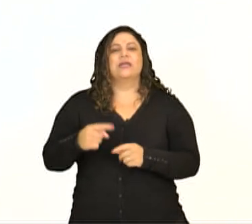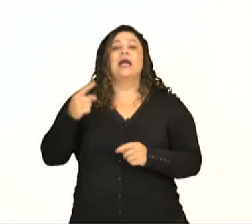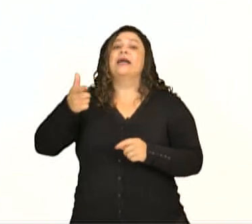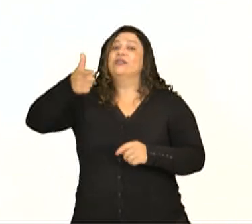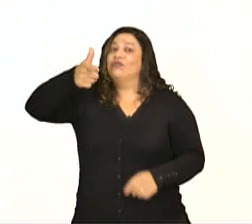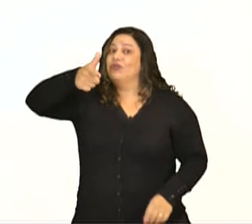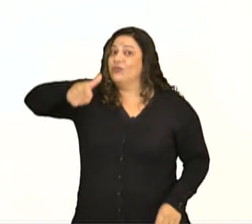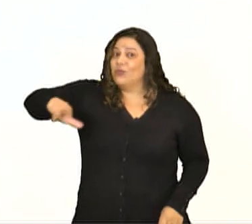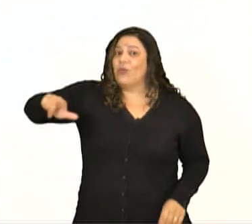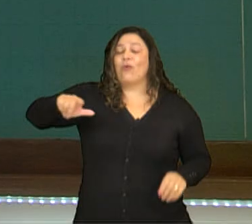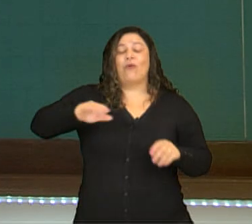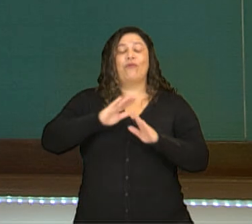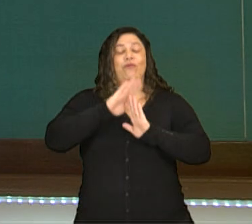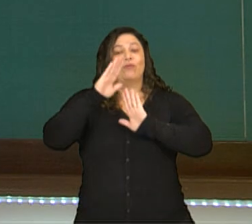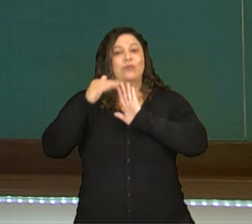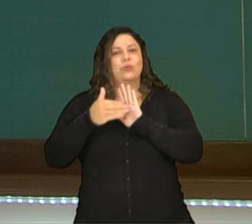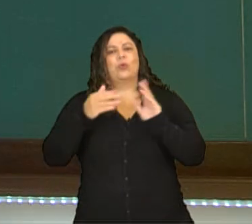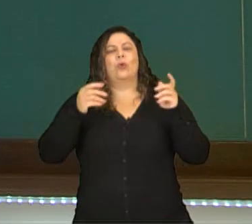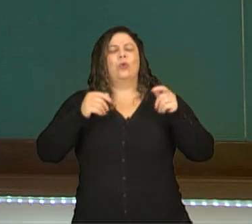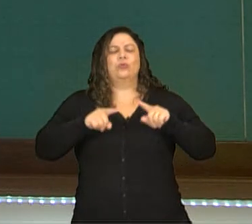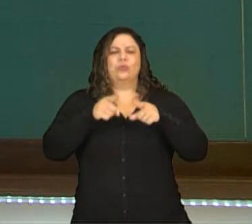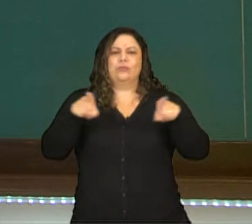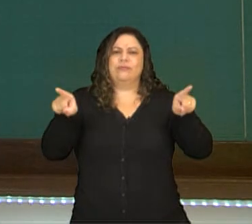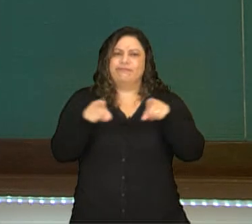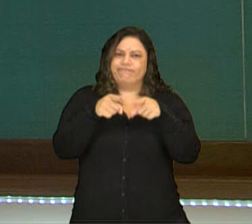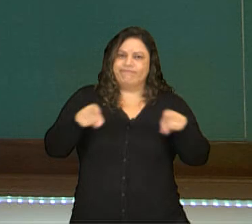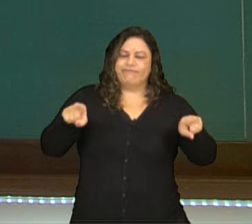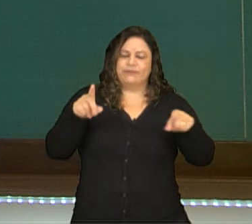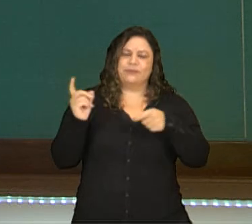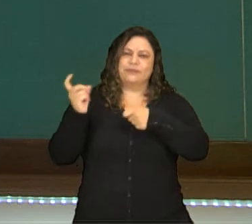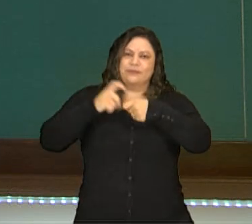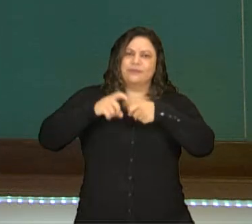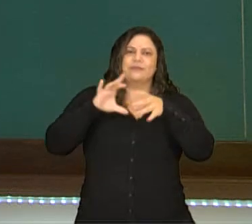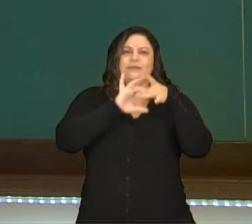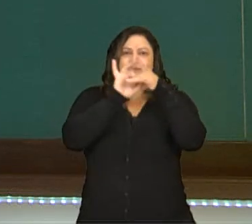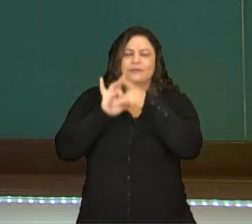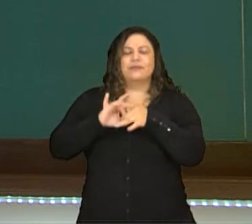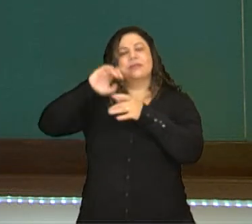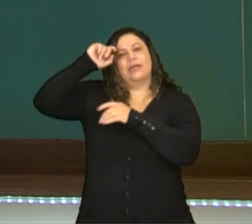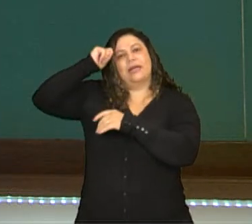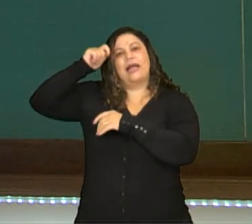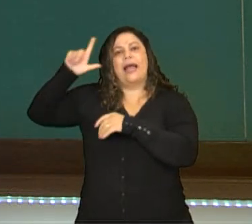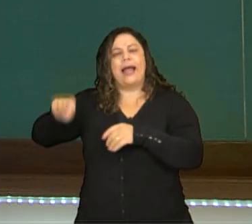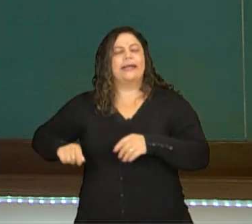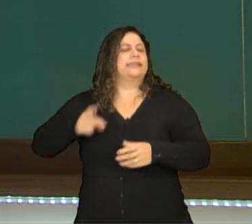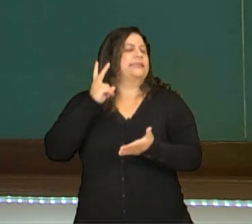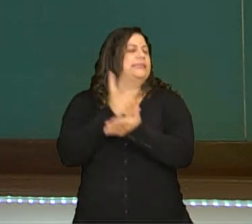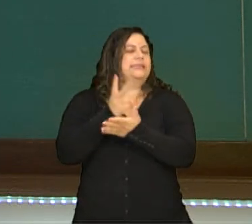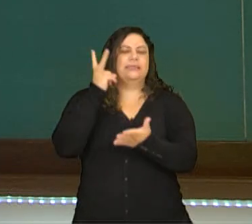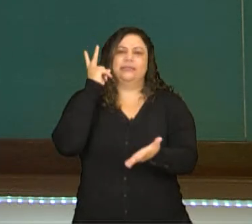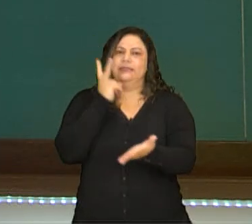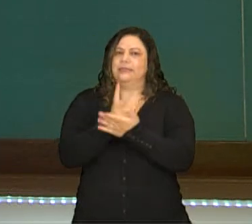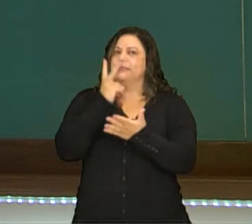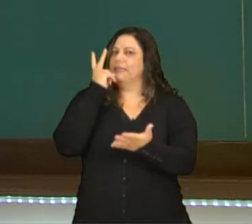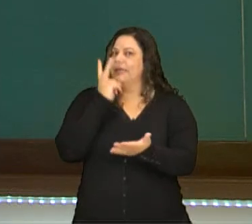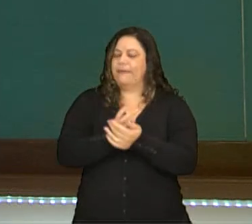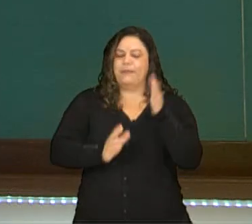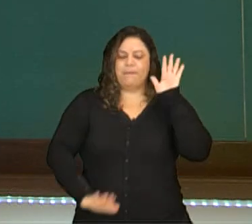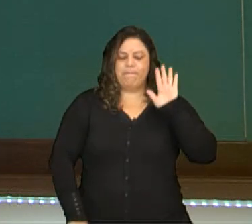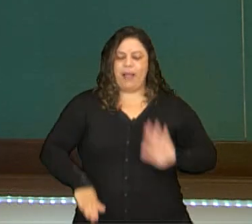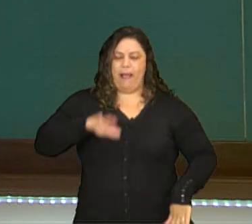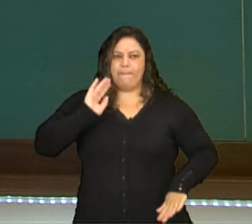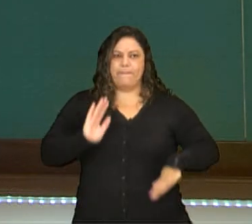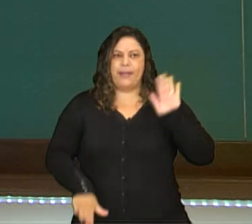novo, todo o ritmo, toda a música que associa elementos africanos, nós sempre vamos ter essa questão da batida dos